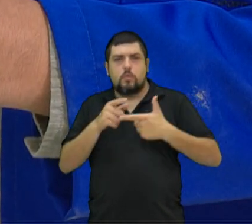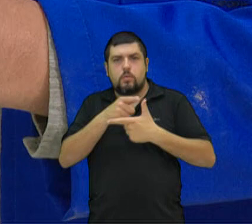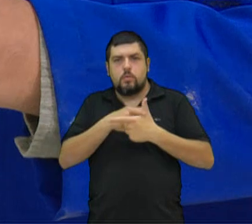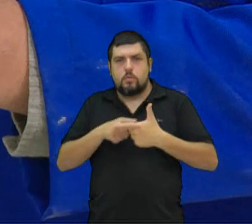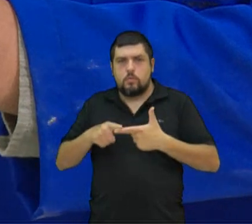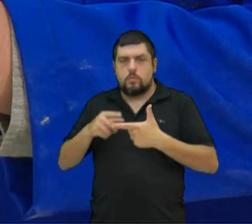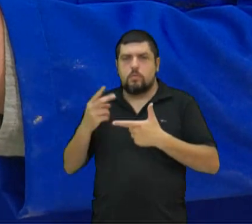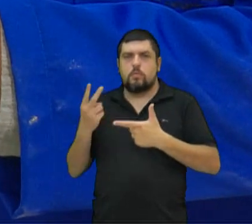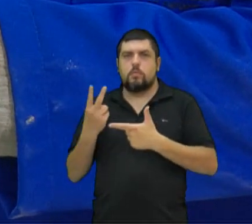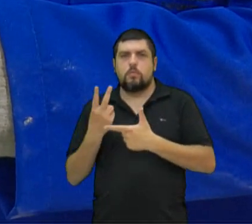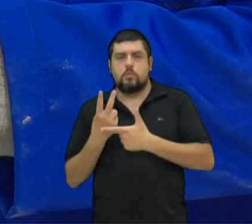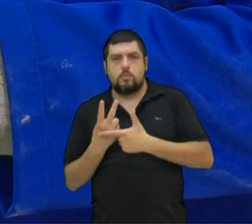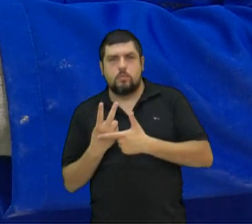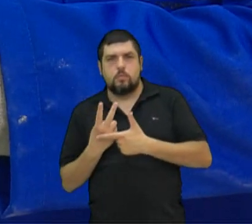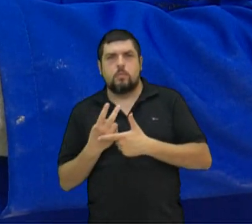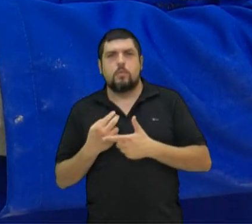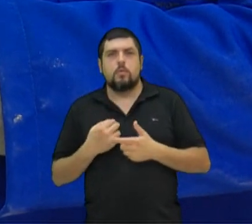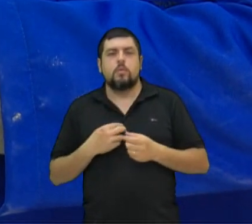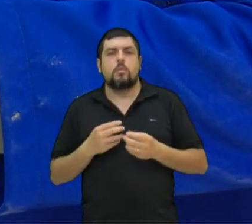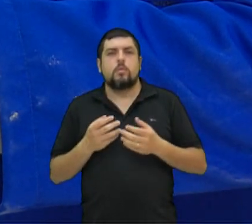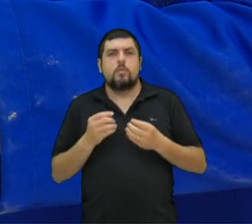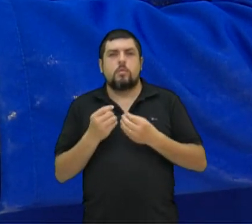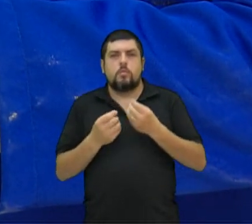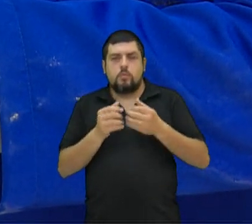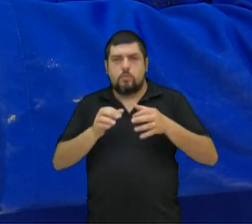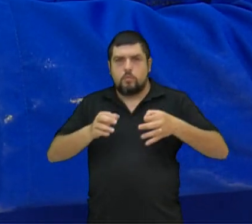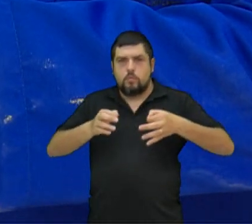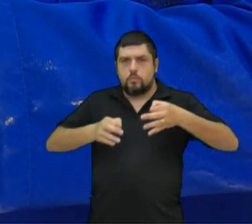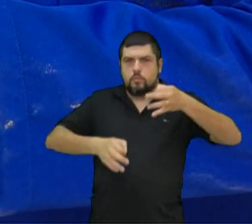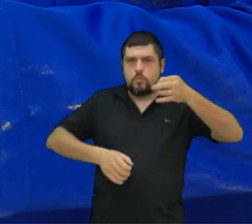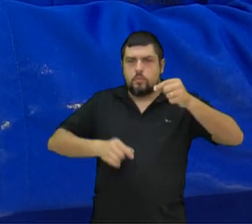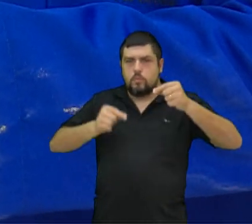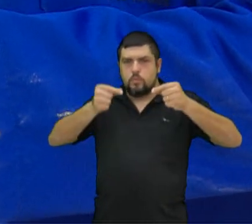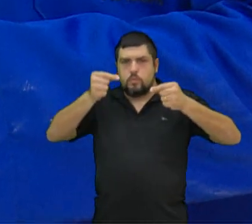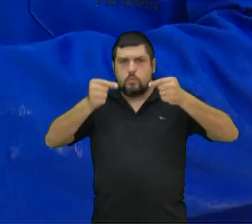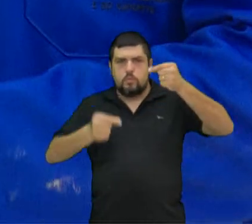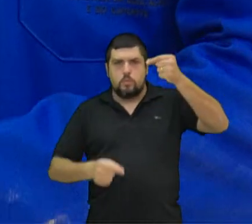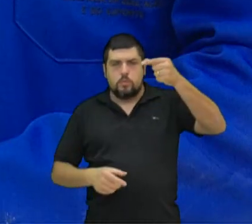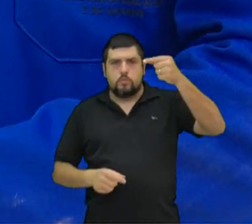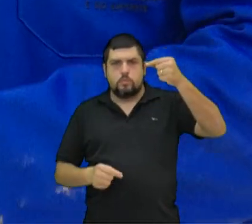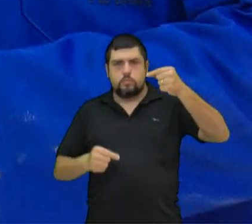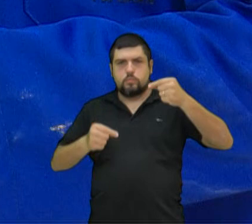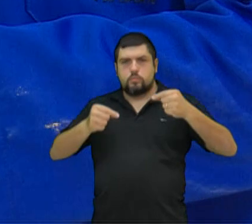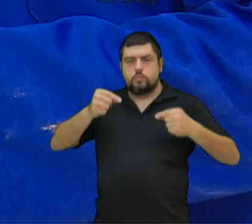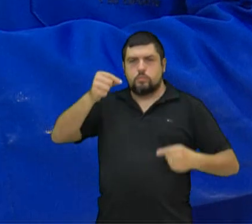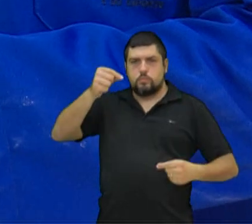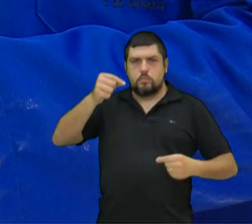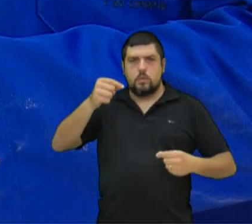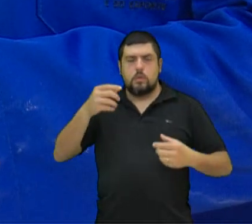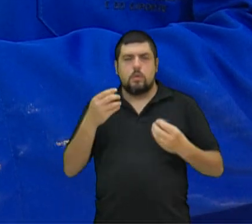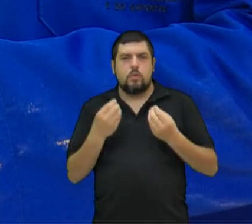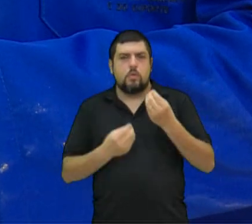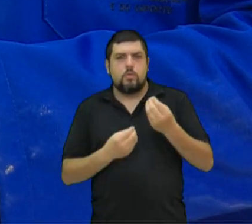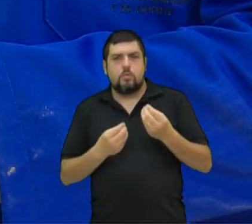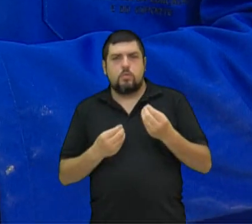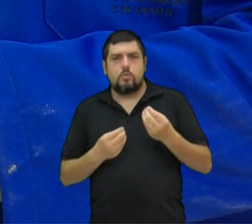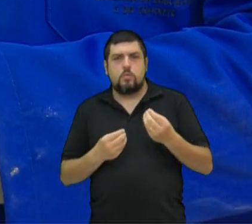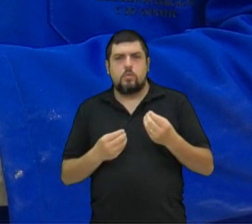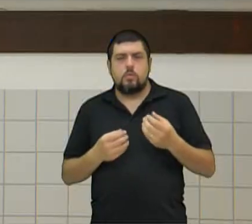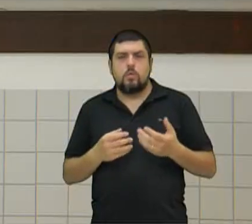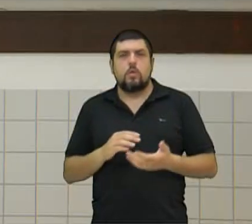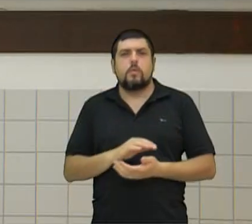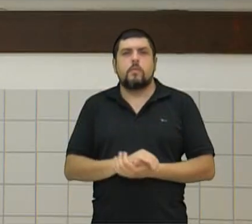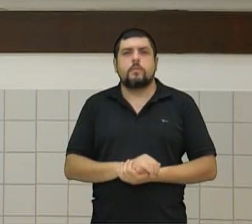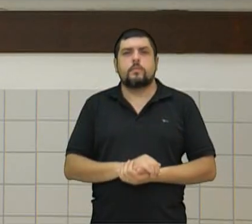seria uma bola de gude vem para cá, o peso dela, e com certeza eu ia precisar de apenas uma bola de gude